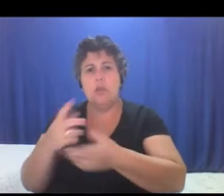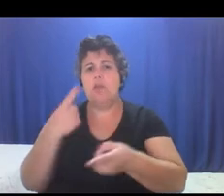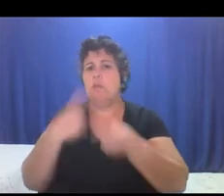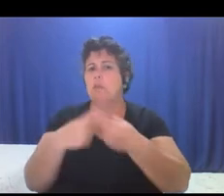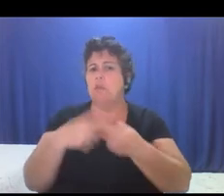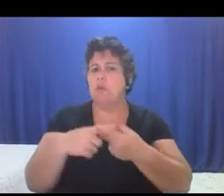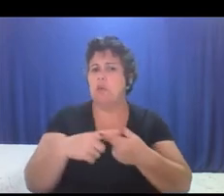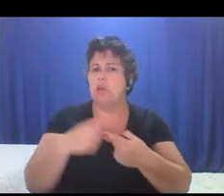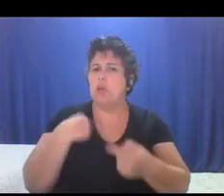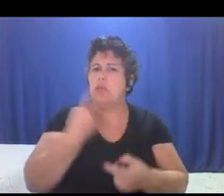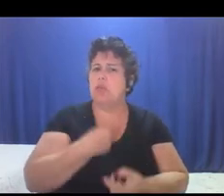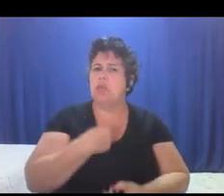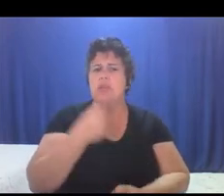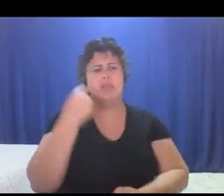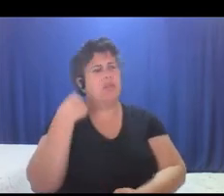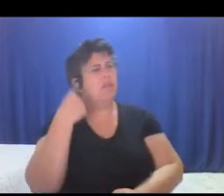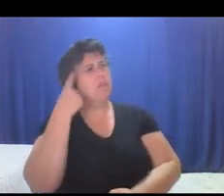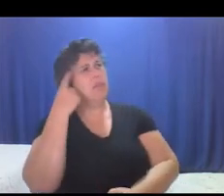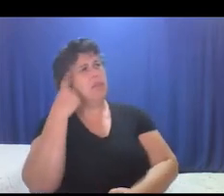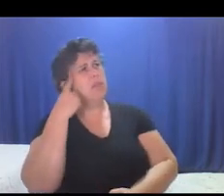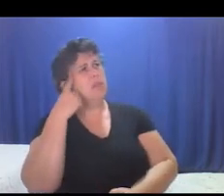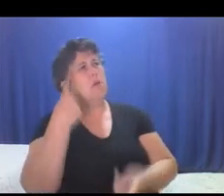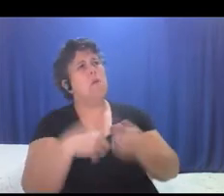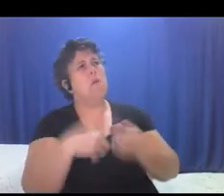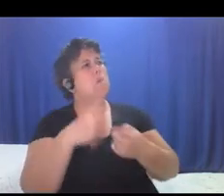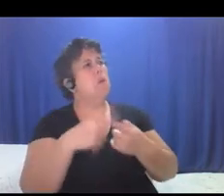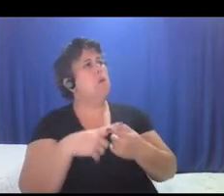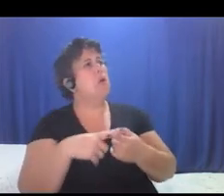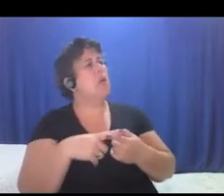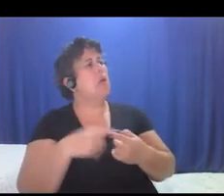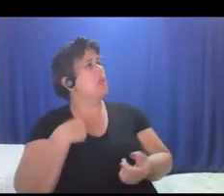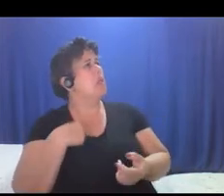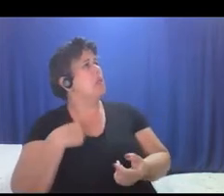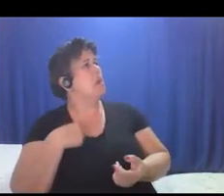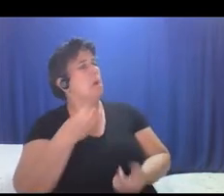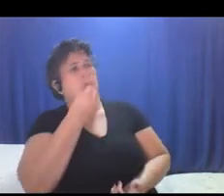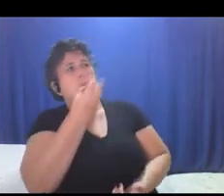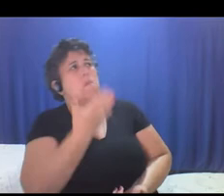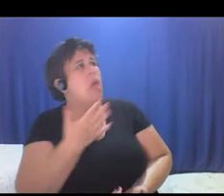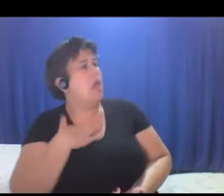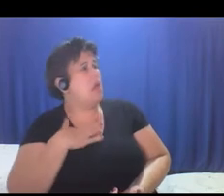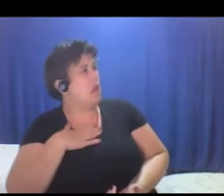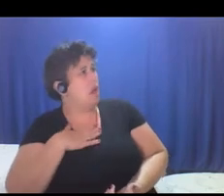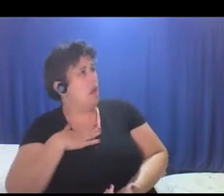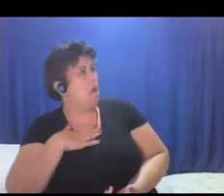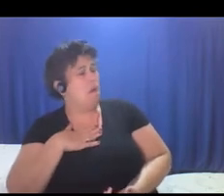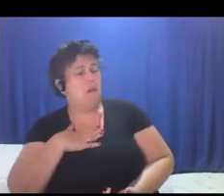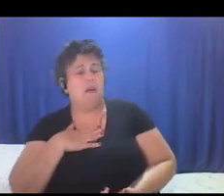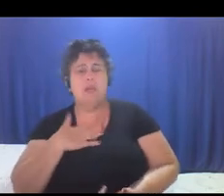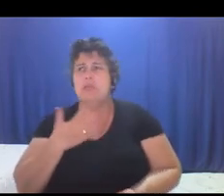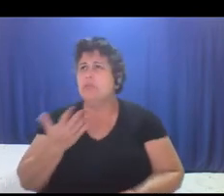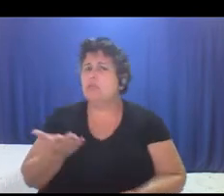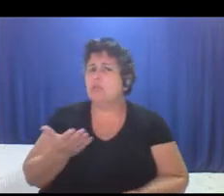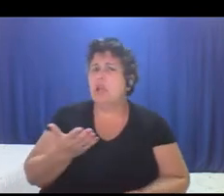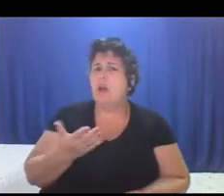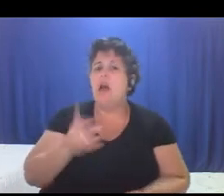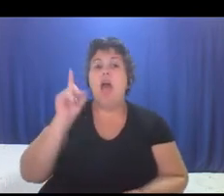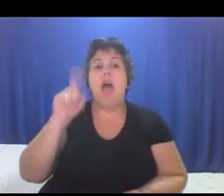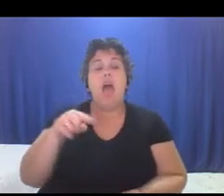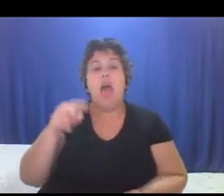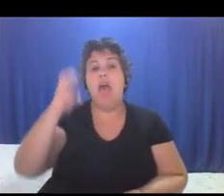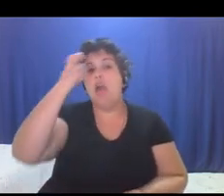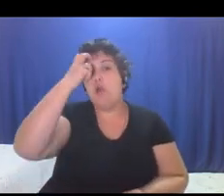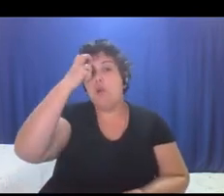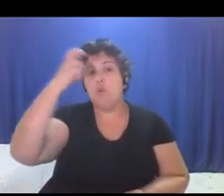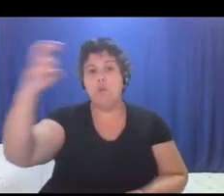pessoas estão me tratando tão bem, né? Elas nem me conhecem. E aí depois você vai entendendo um pouquinho quanto isso é cultura conectado